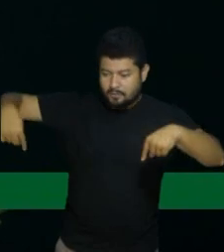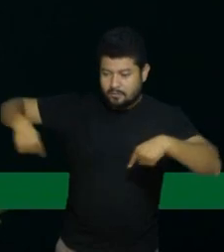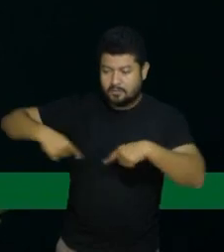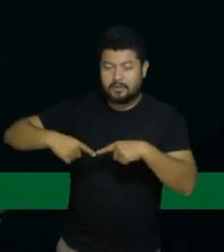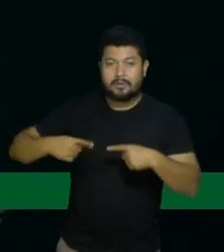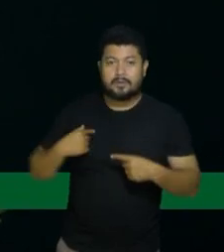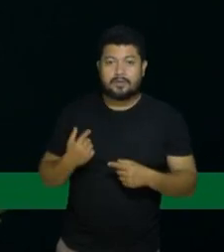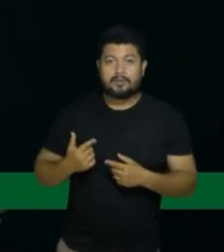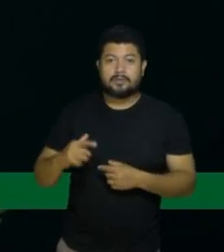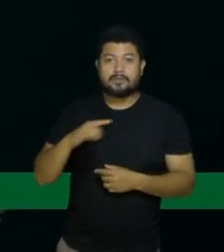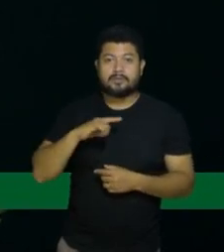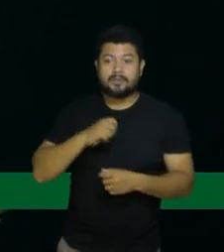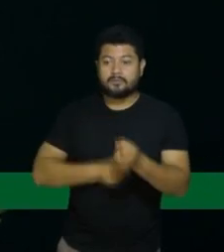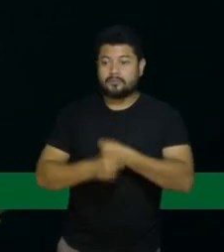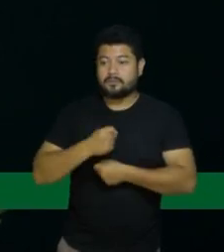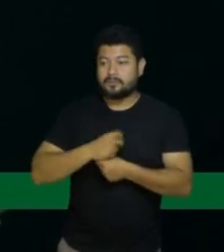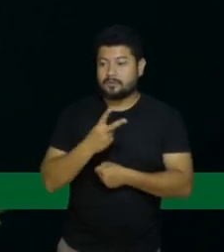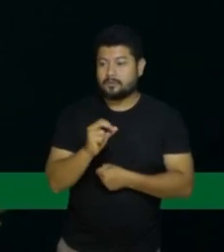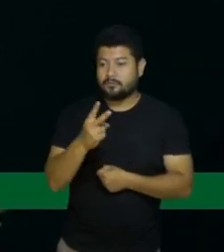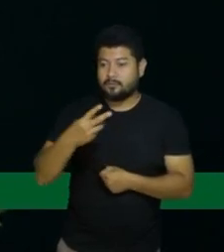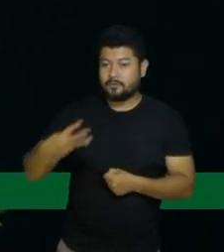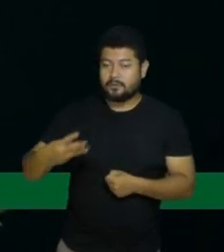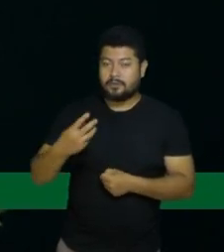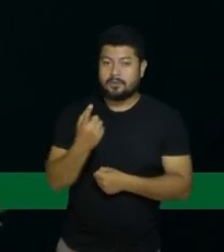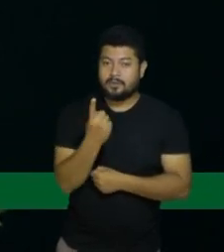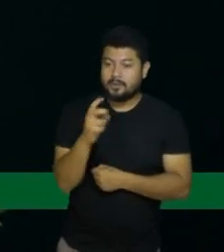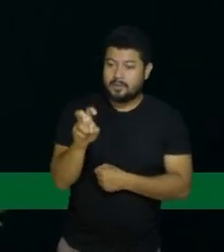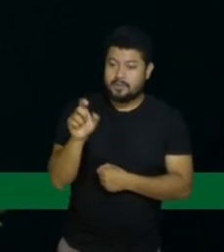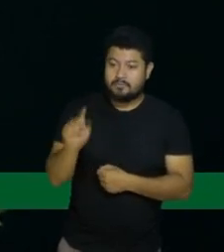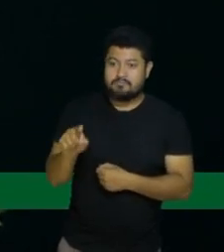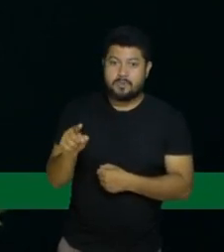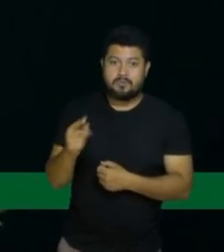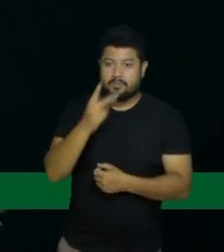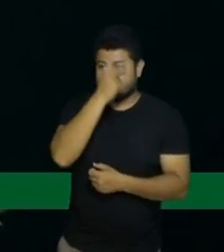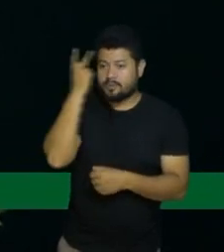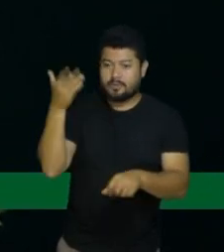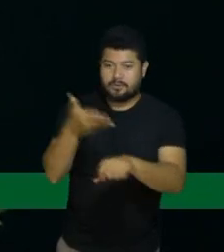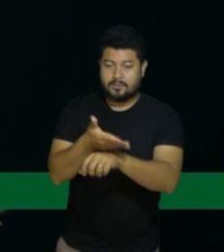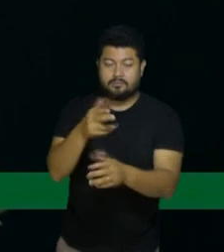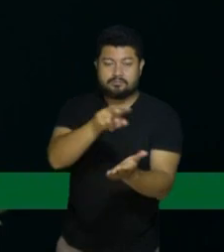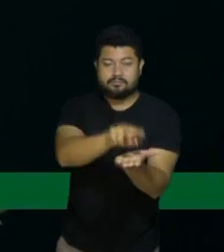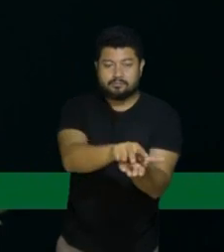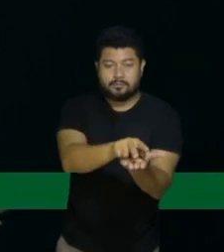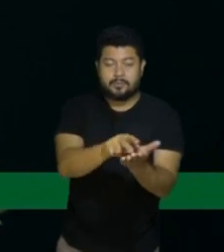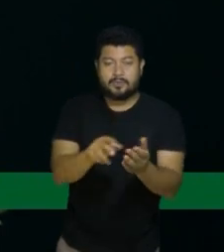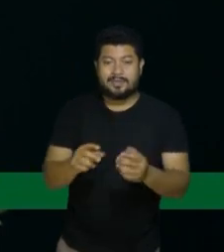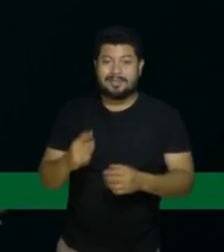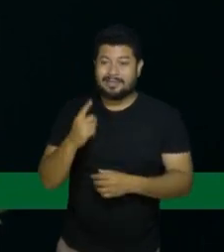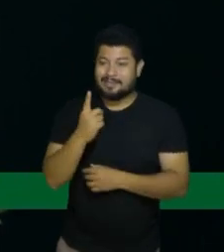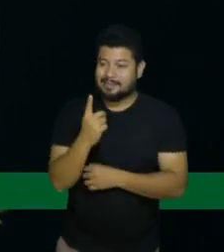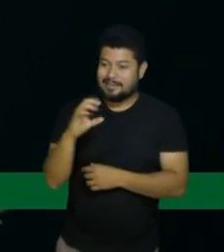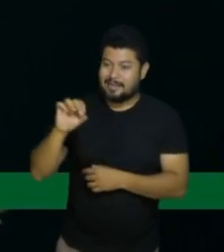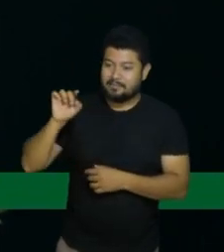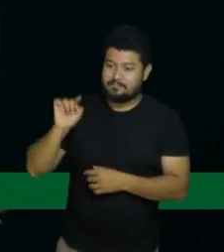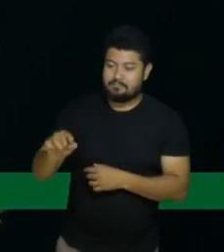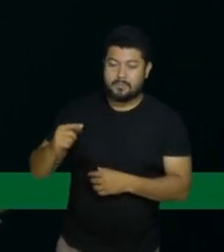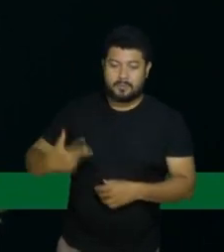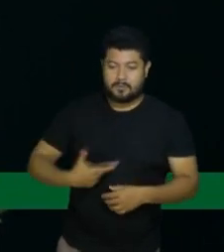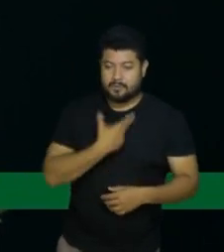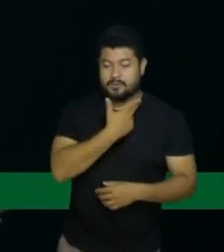880.000 consultas médicas 170.000 exames 10.000 procedimentos cirúrgicos